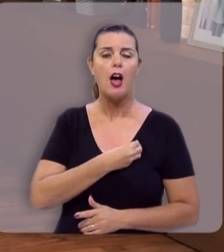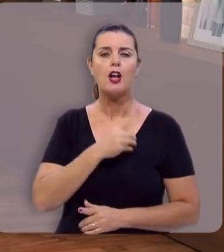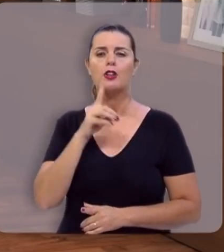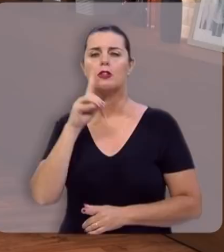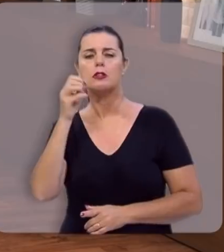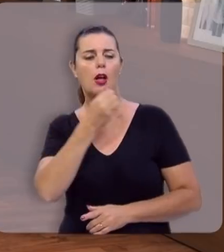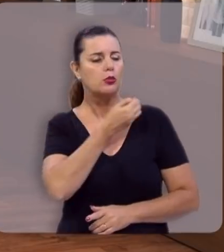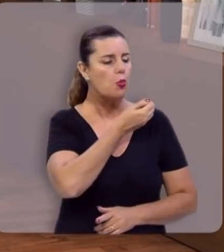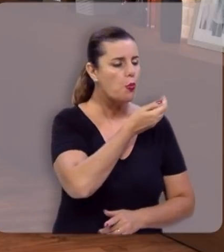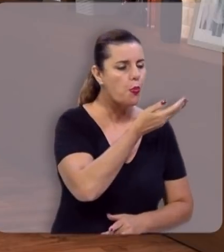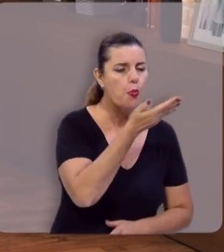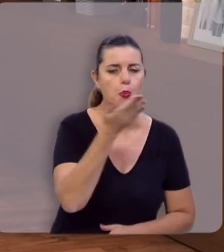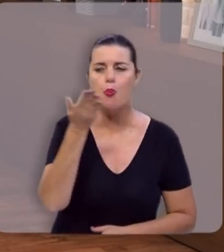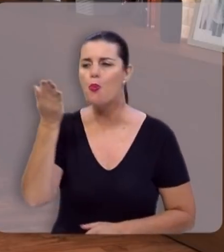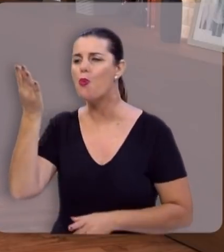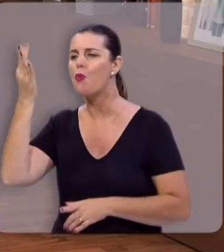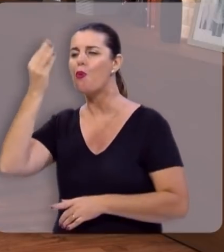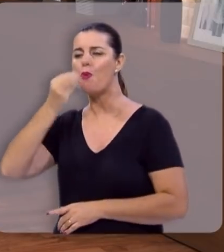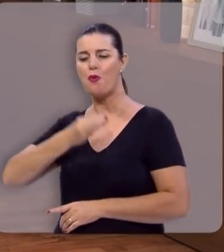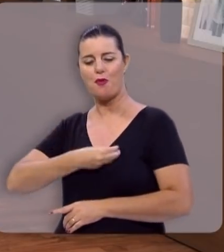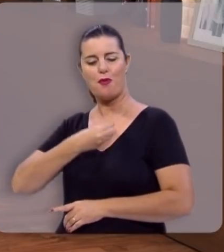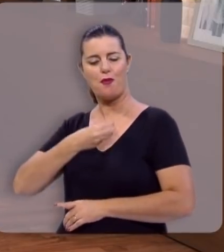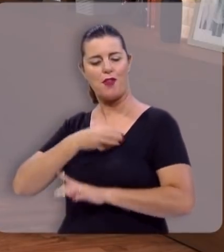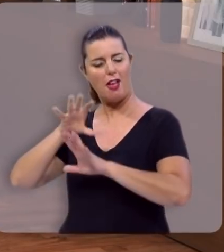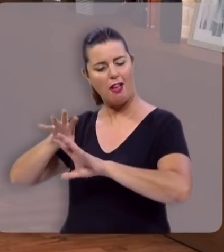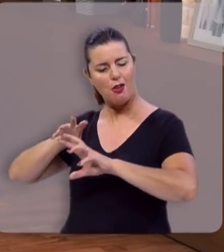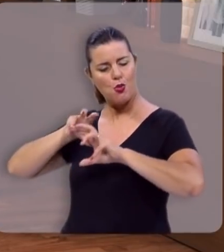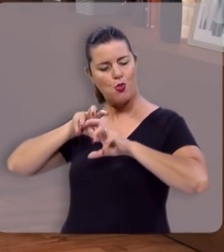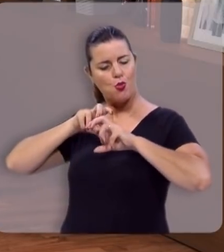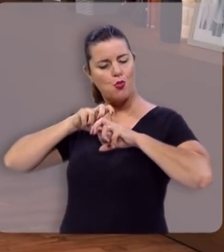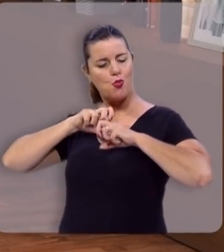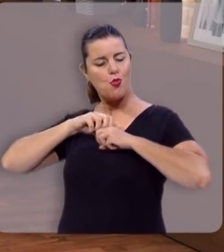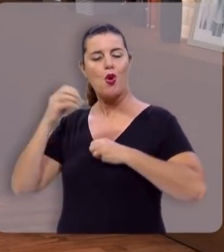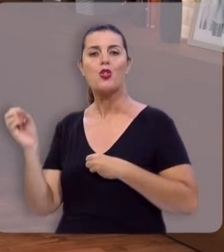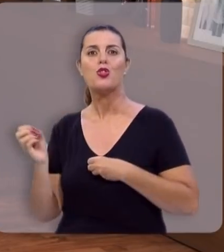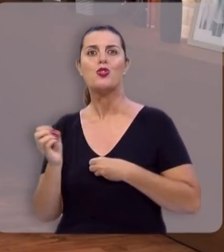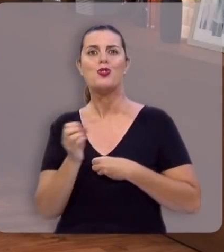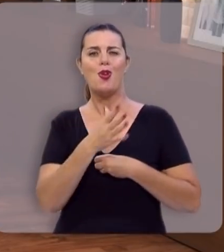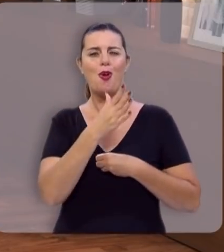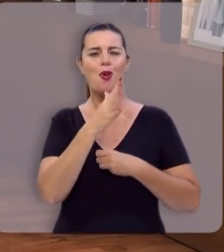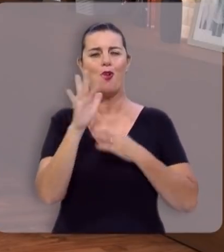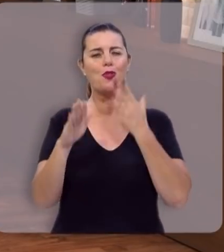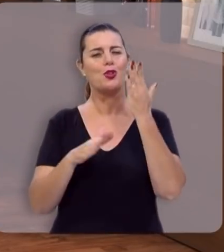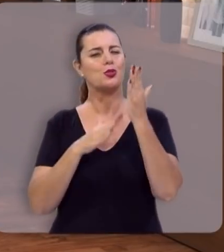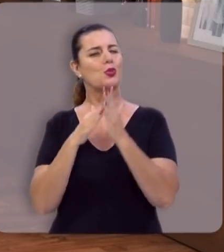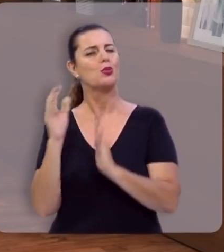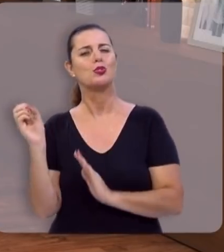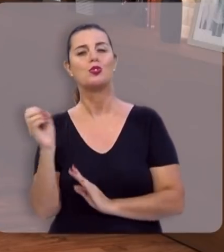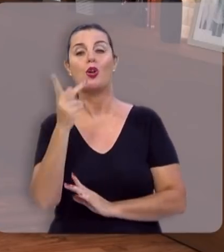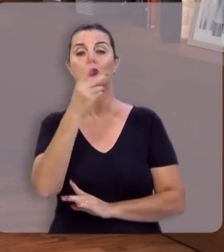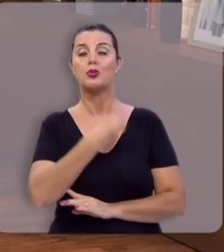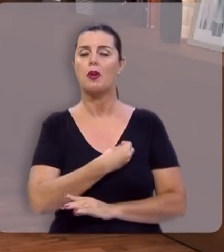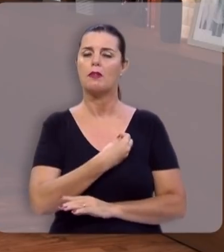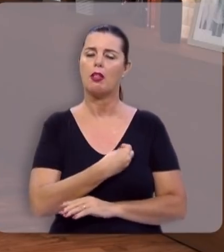soprou vida, e você recebeu vida nova, e agora tudo se faz novo na sua vida.